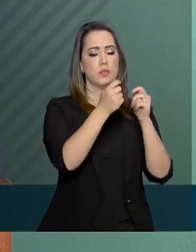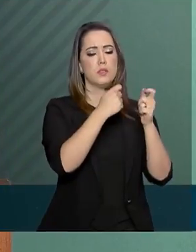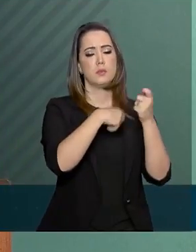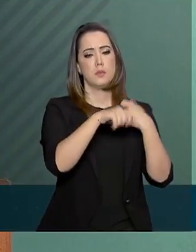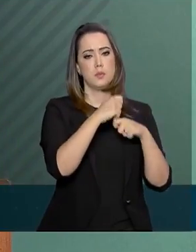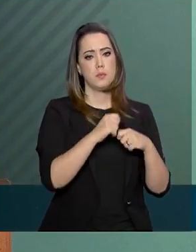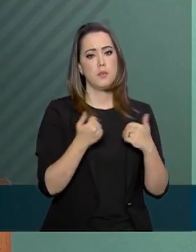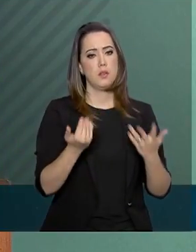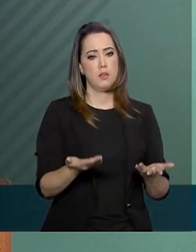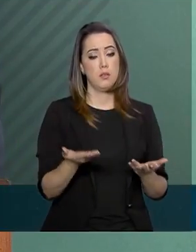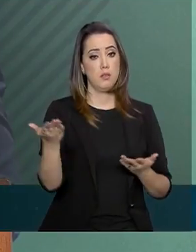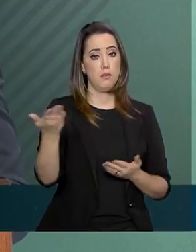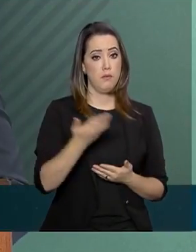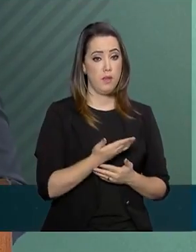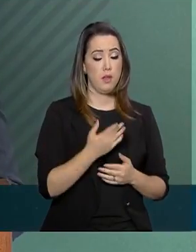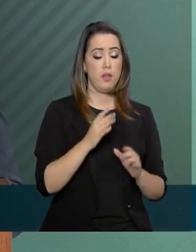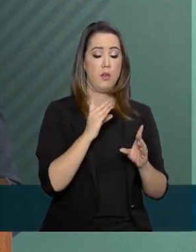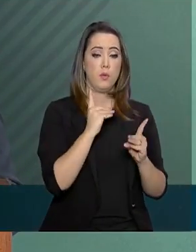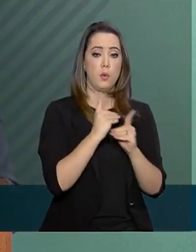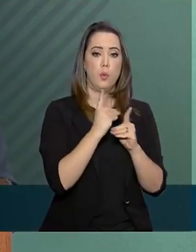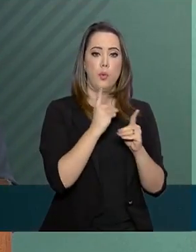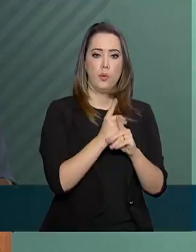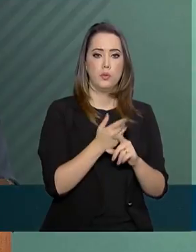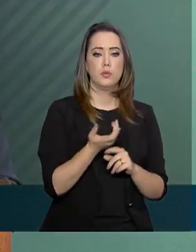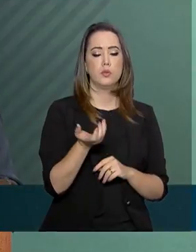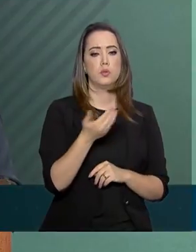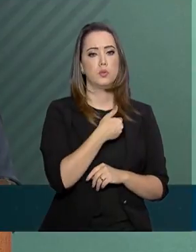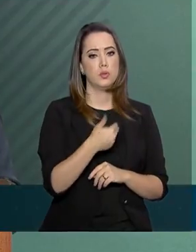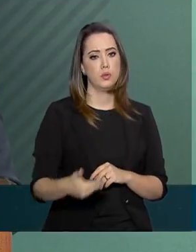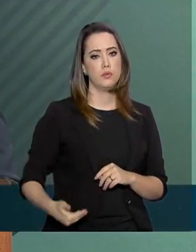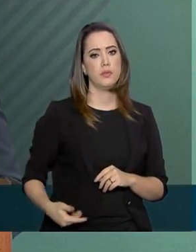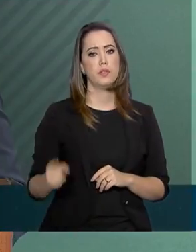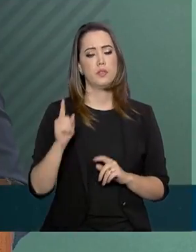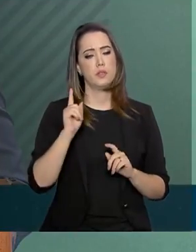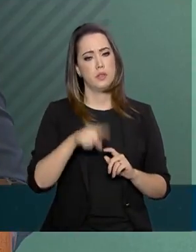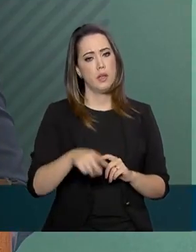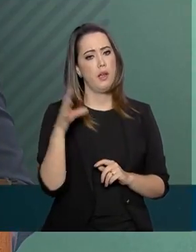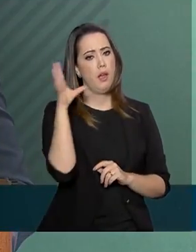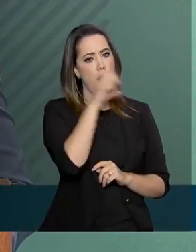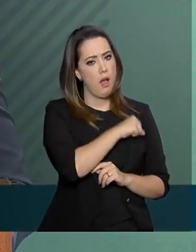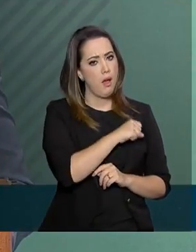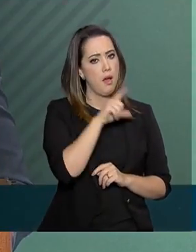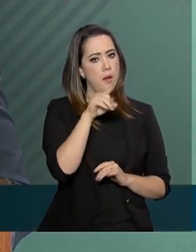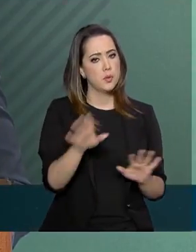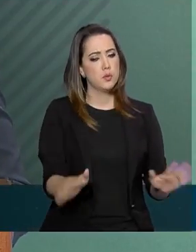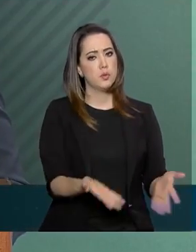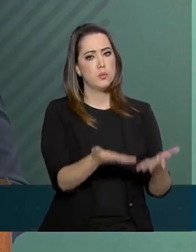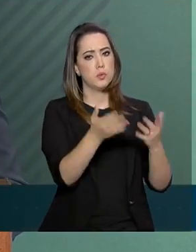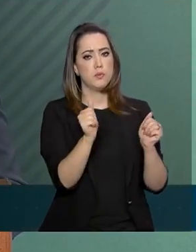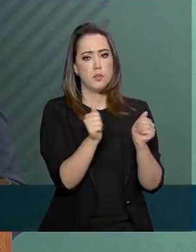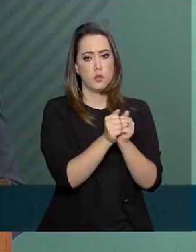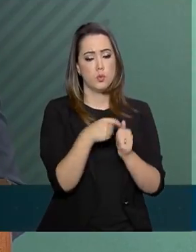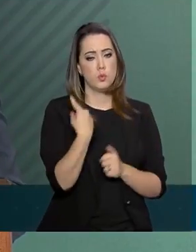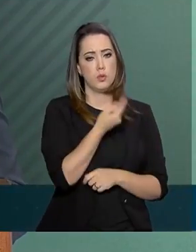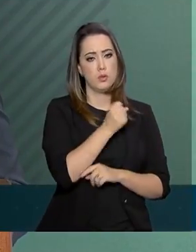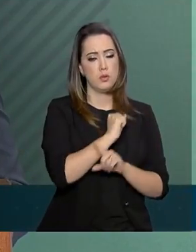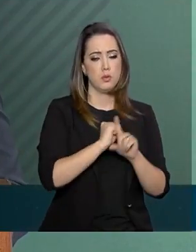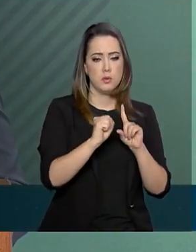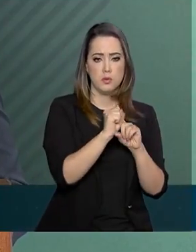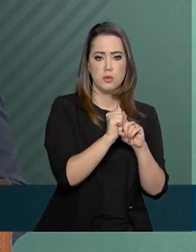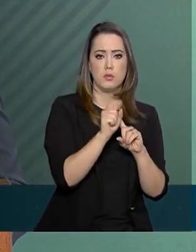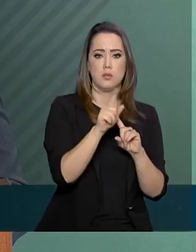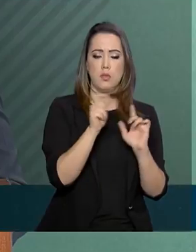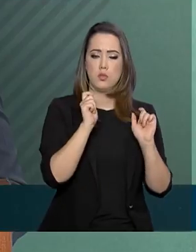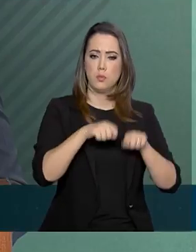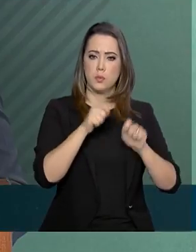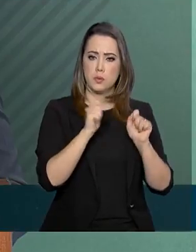isto vem ao encontro dessa tentativa do governo que é perene e promover junto à nossa sociedade a